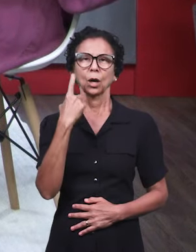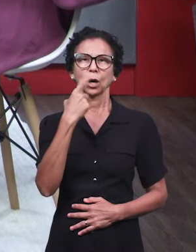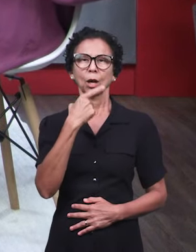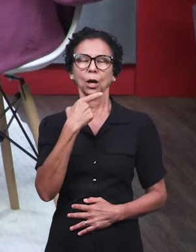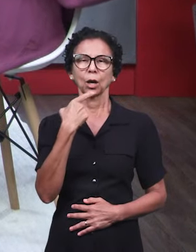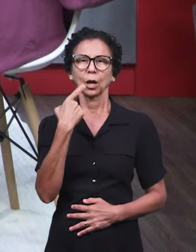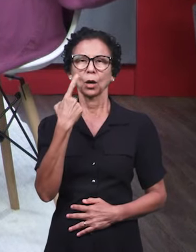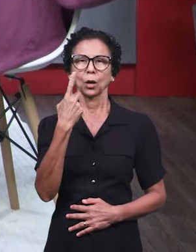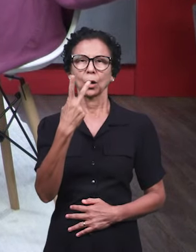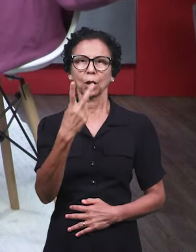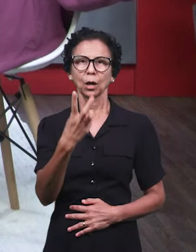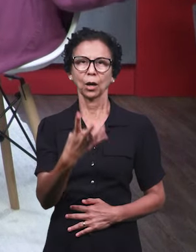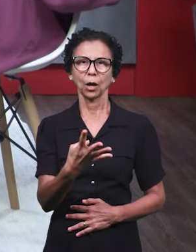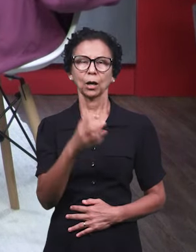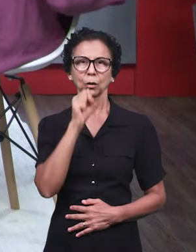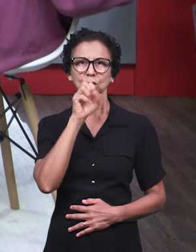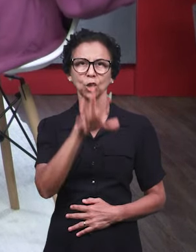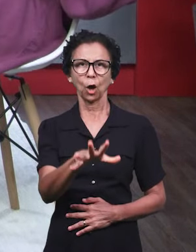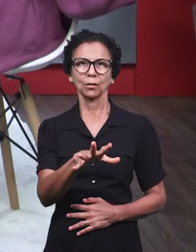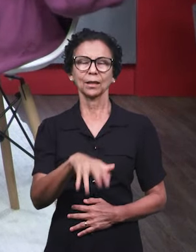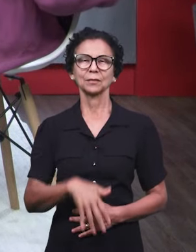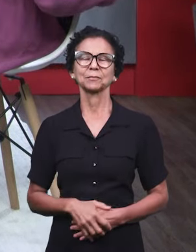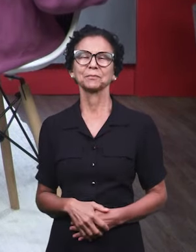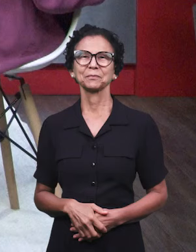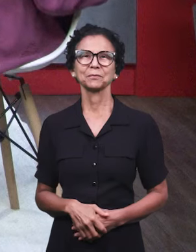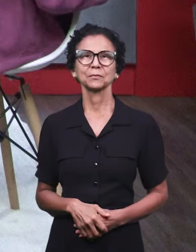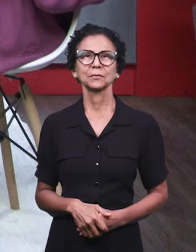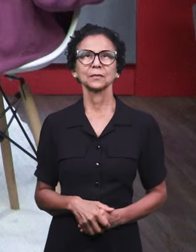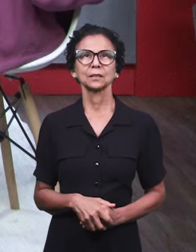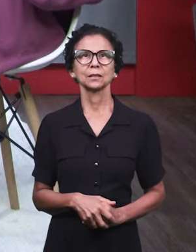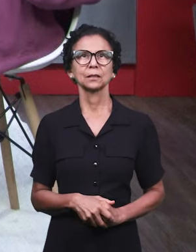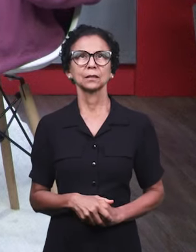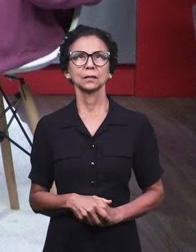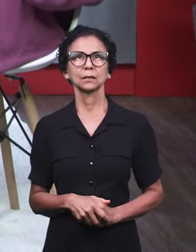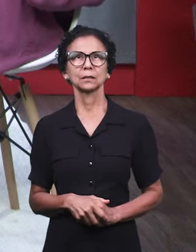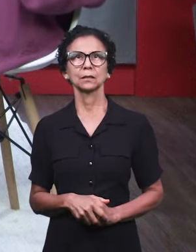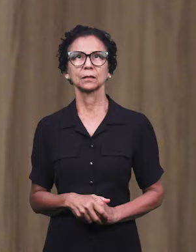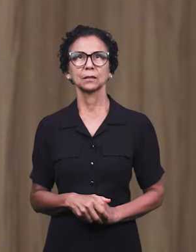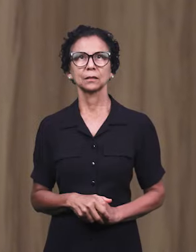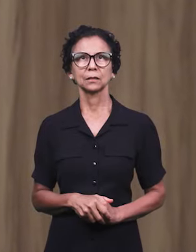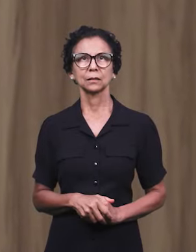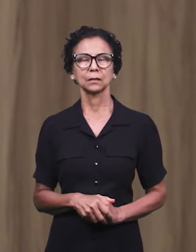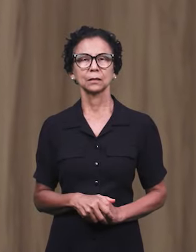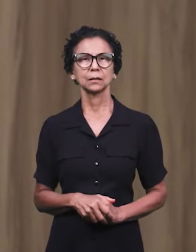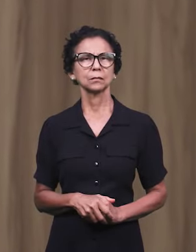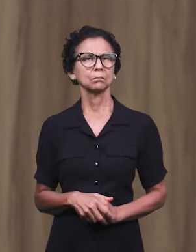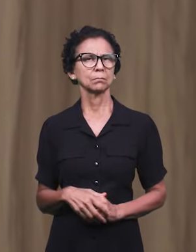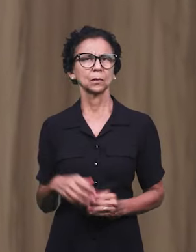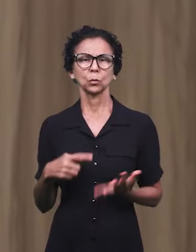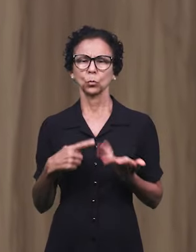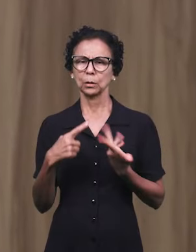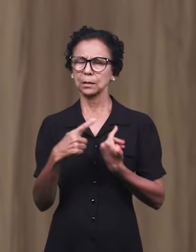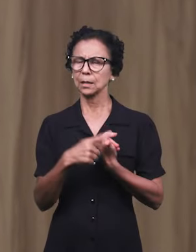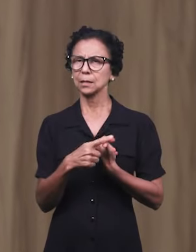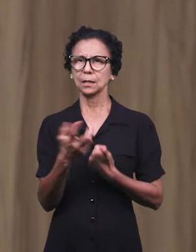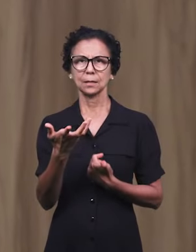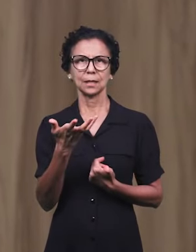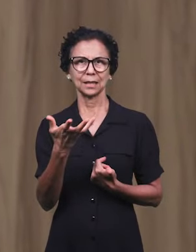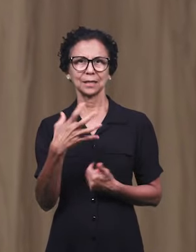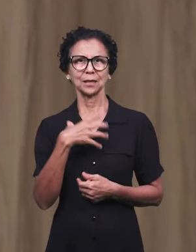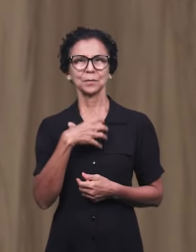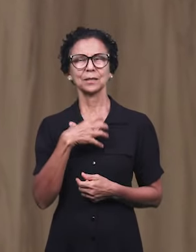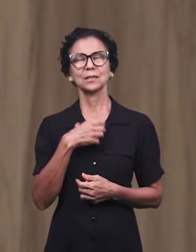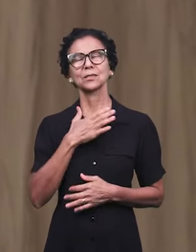expira pela boca contando até 4 novamente, tá? Essa respiração pode ser feita quantas vezes